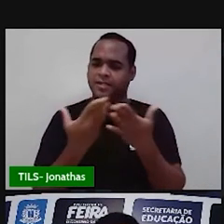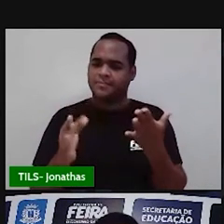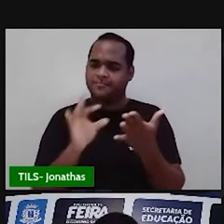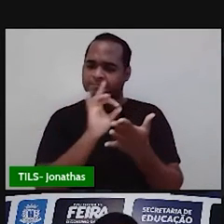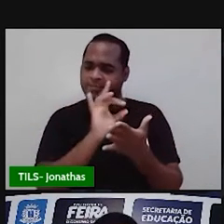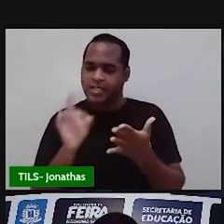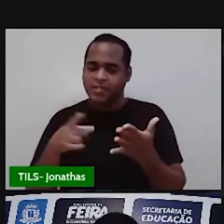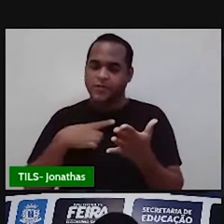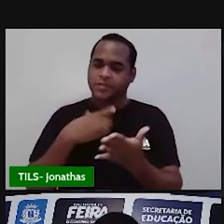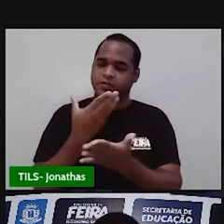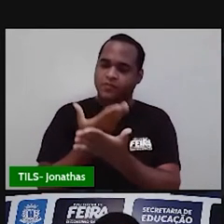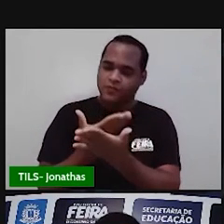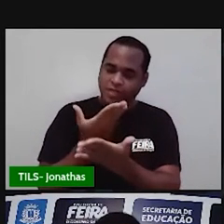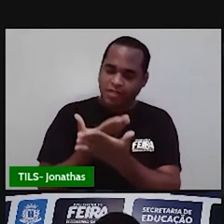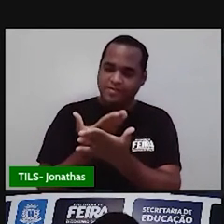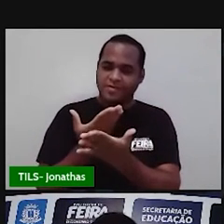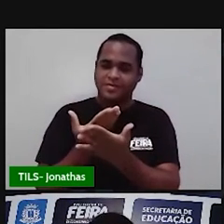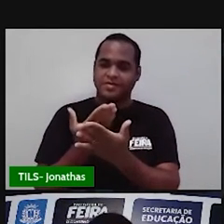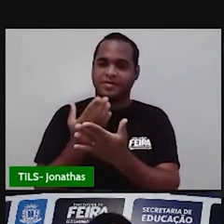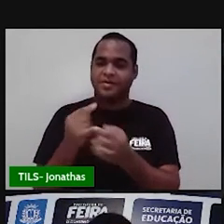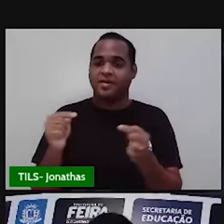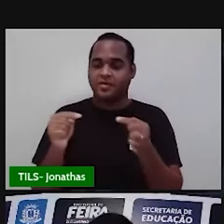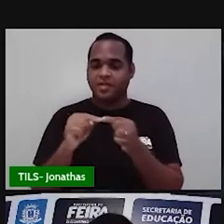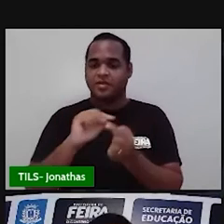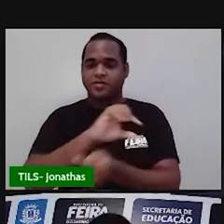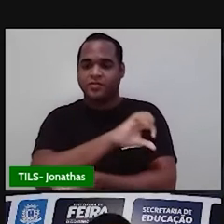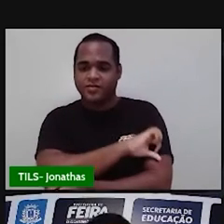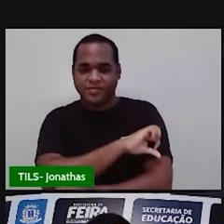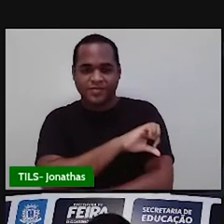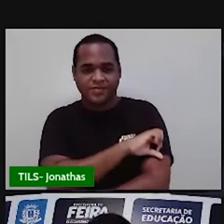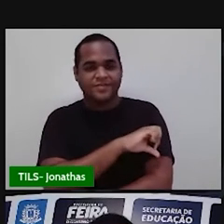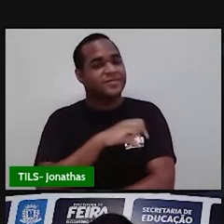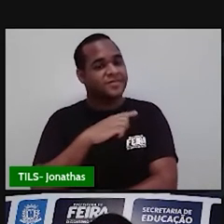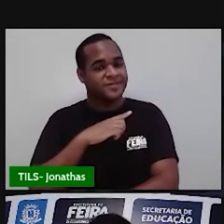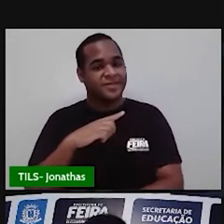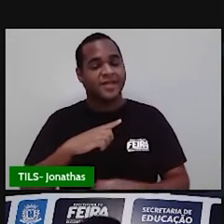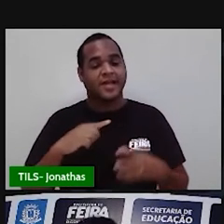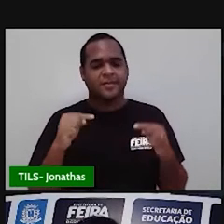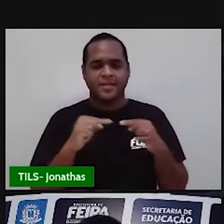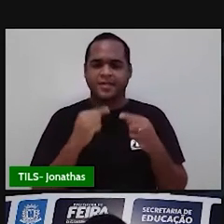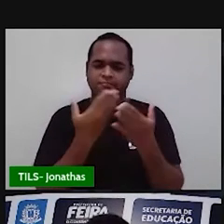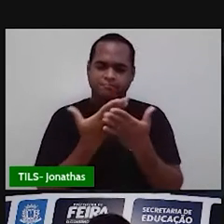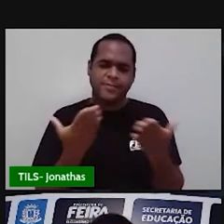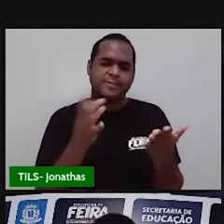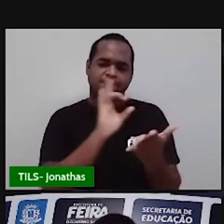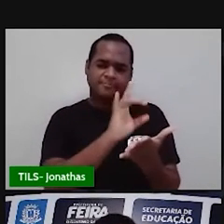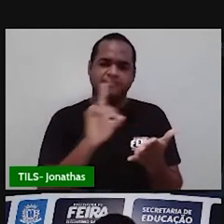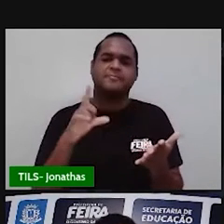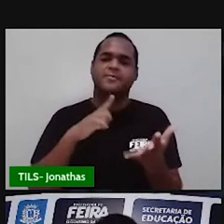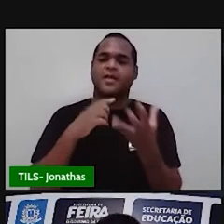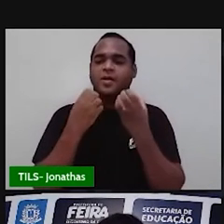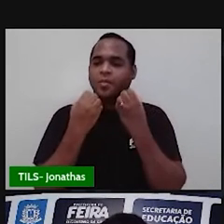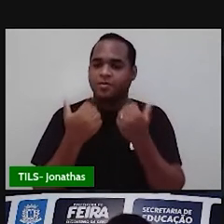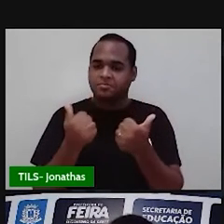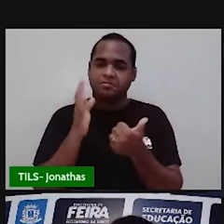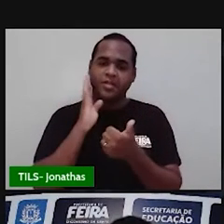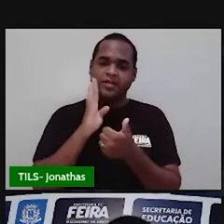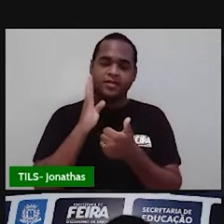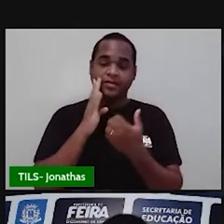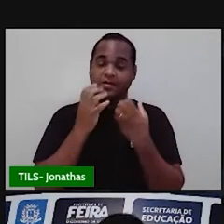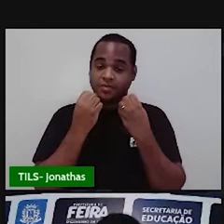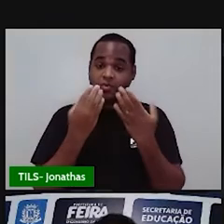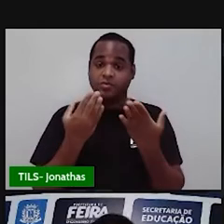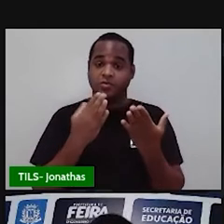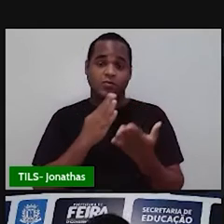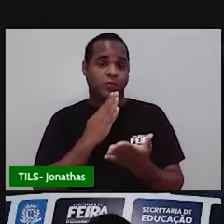né, estudante do nono ano, essa aula é para você, tá bom? Beleza? Já